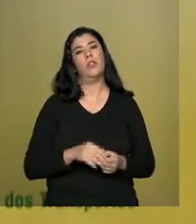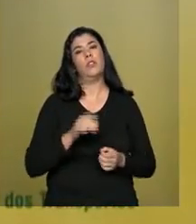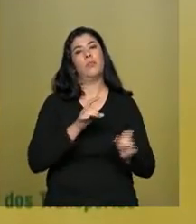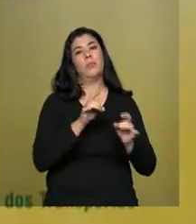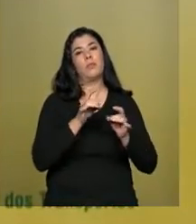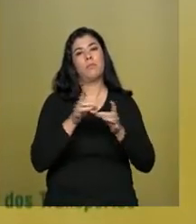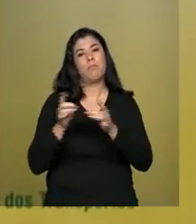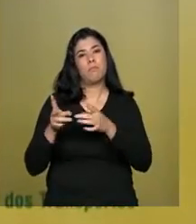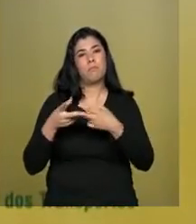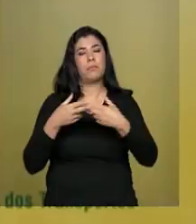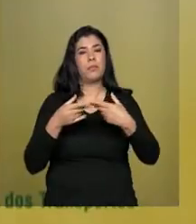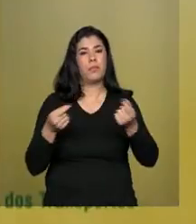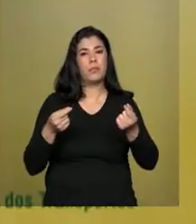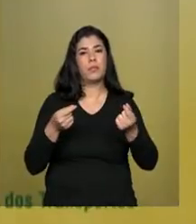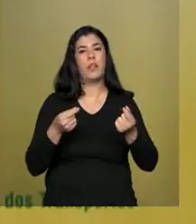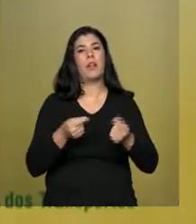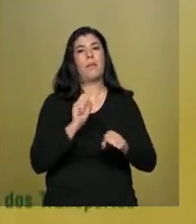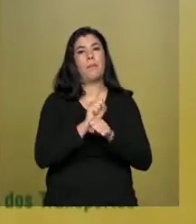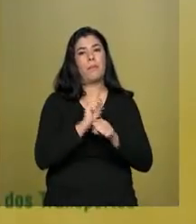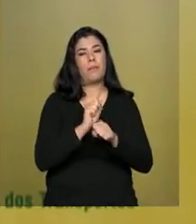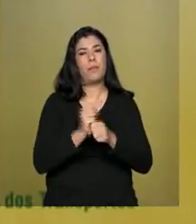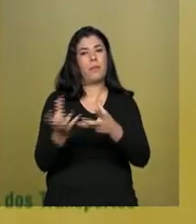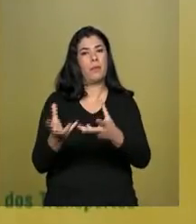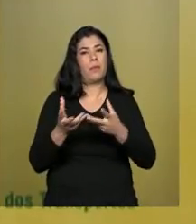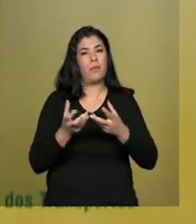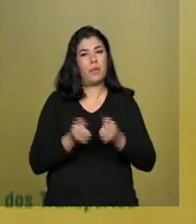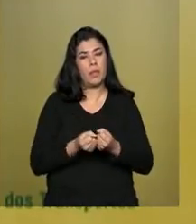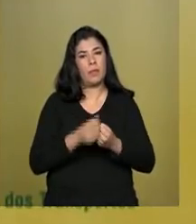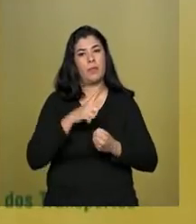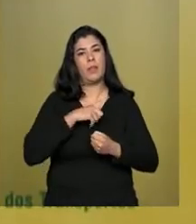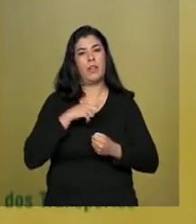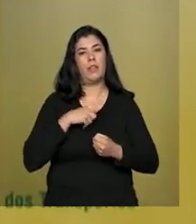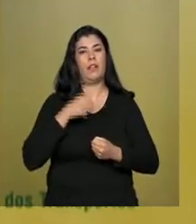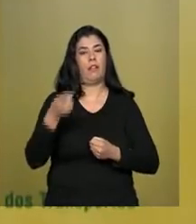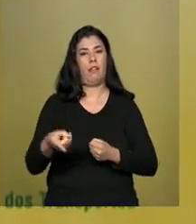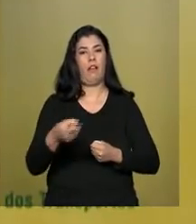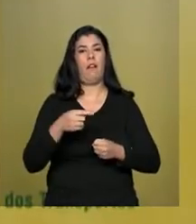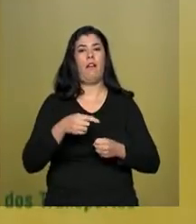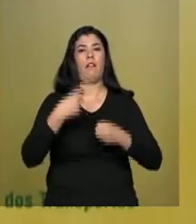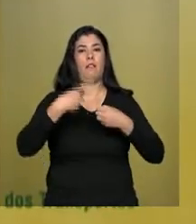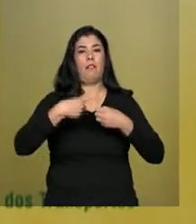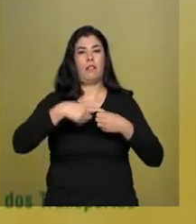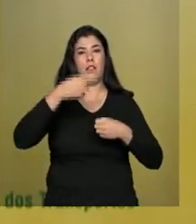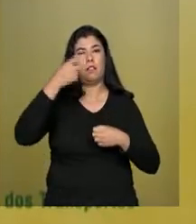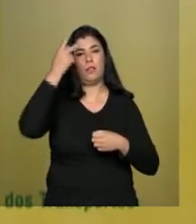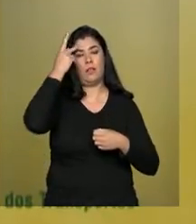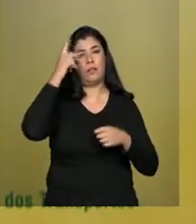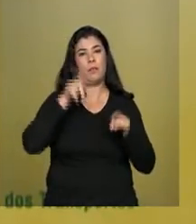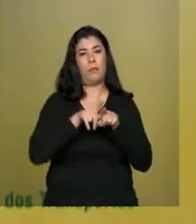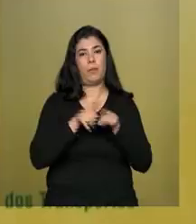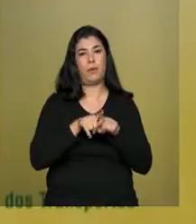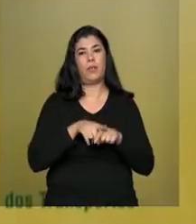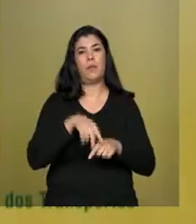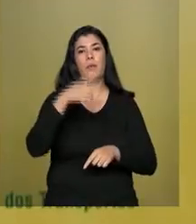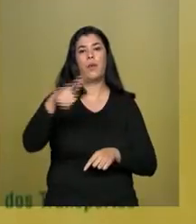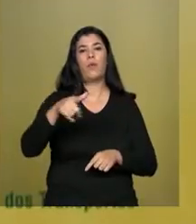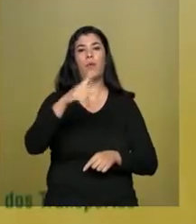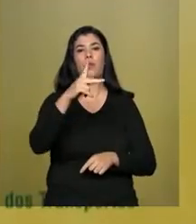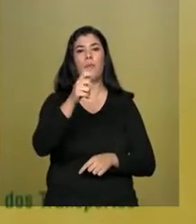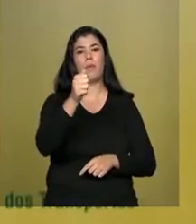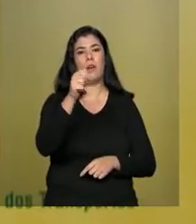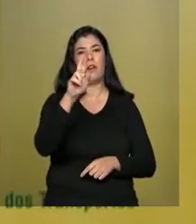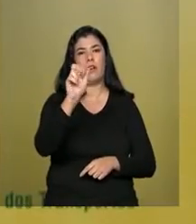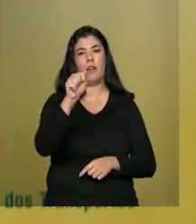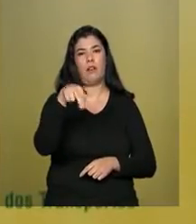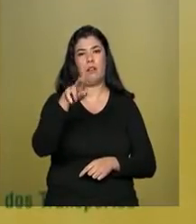a maior parte da produção destes grãos, é utilizado, além do Porto de Santos, o Porto de Paranaguá. Com os